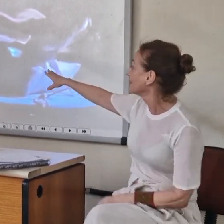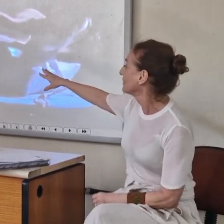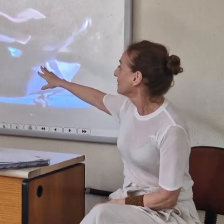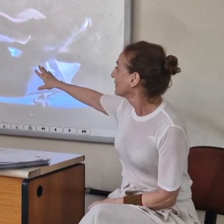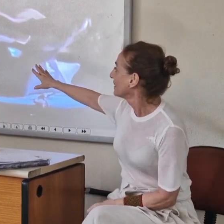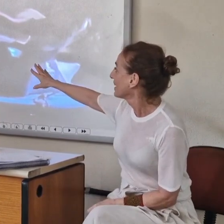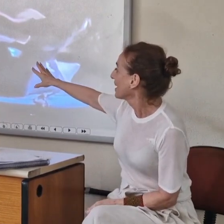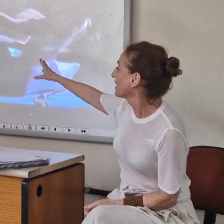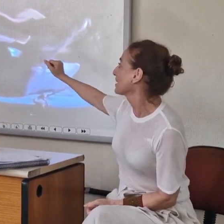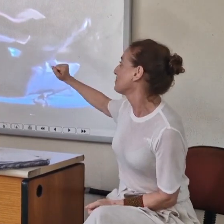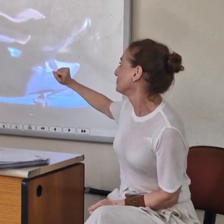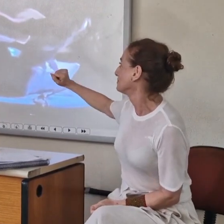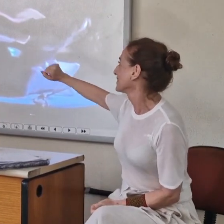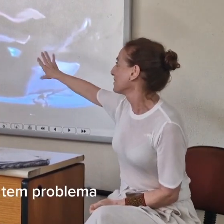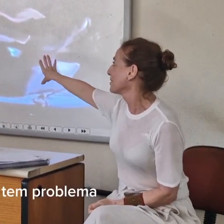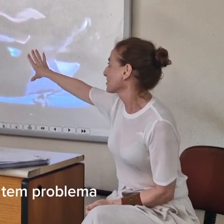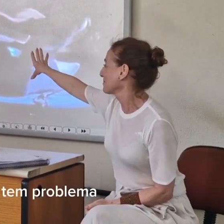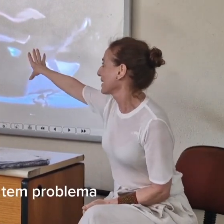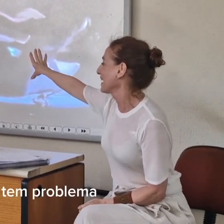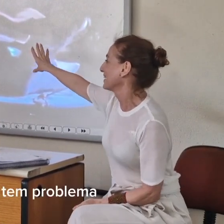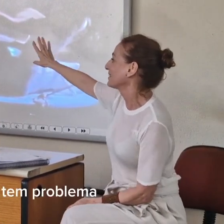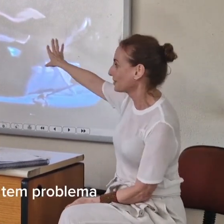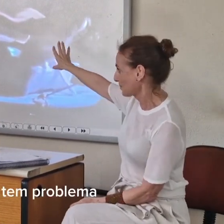Aí, tá bom.